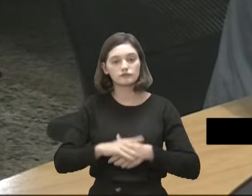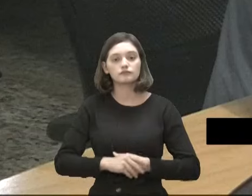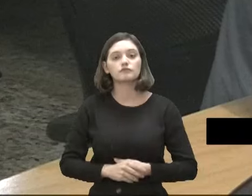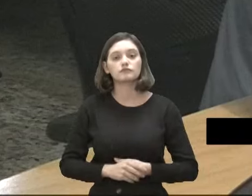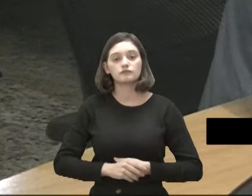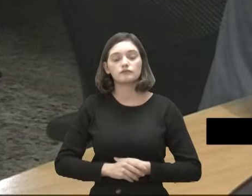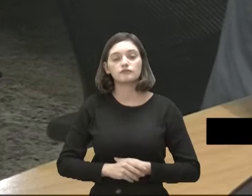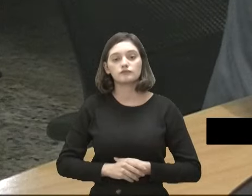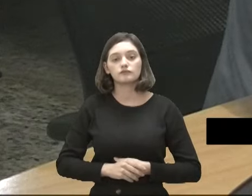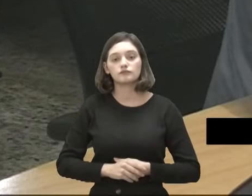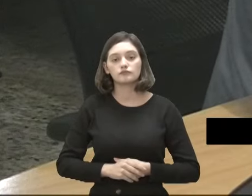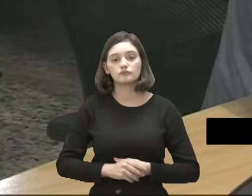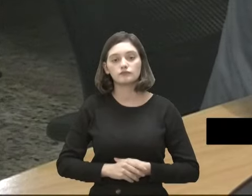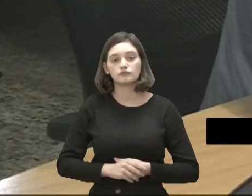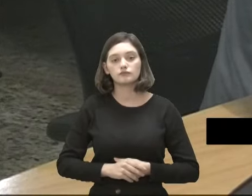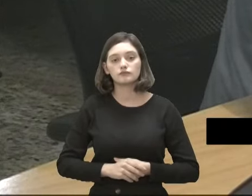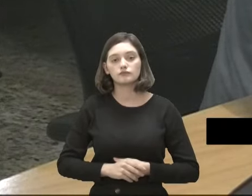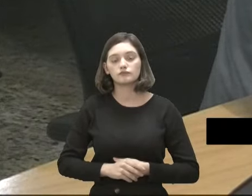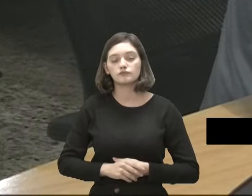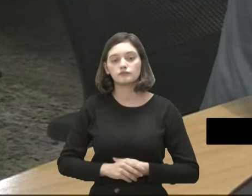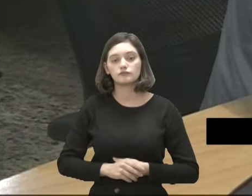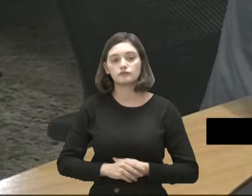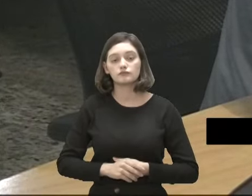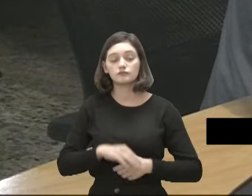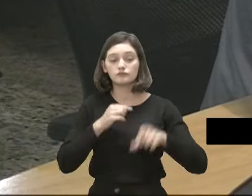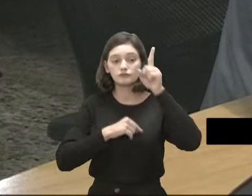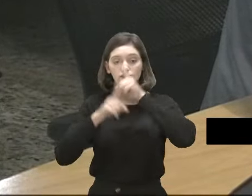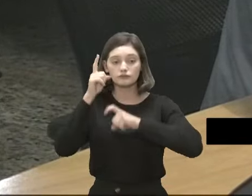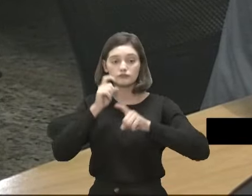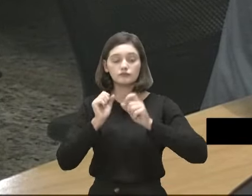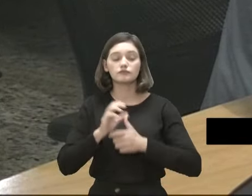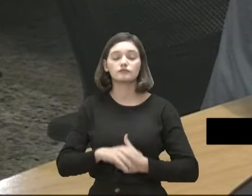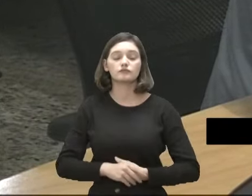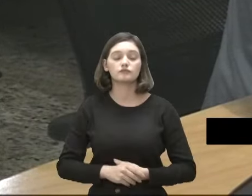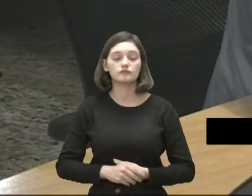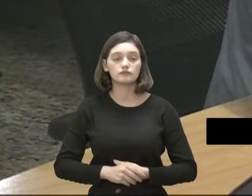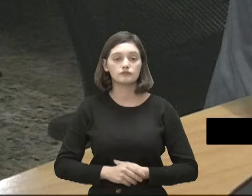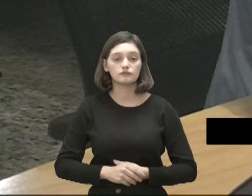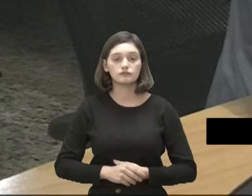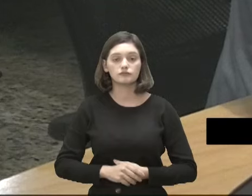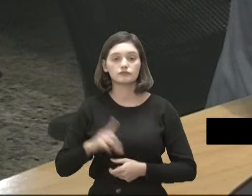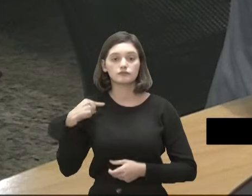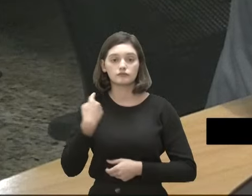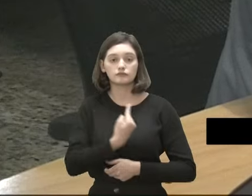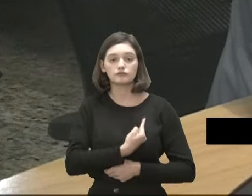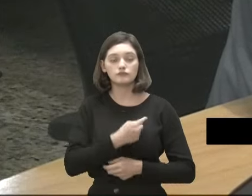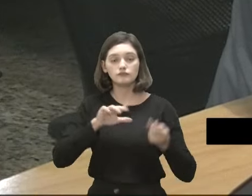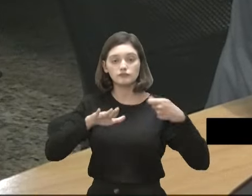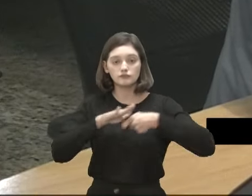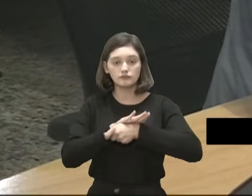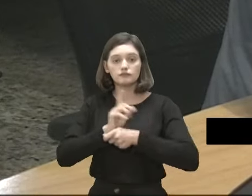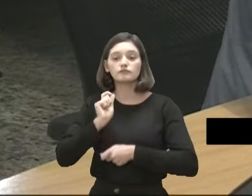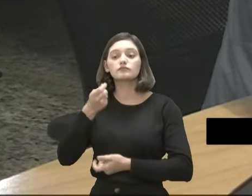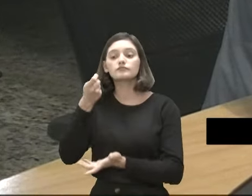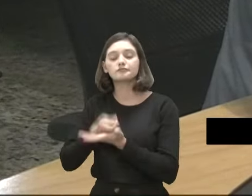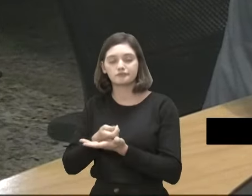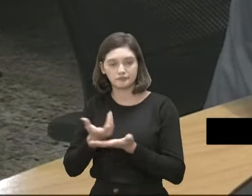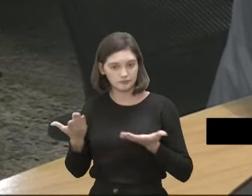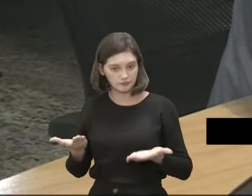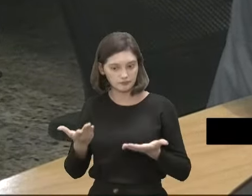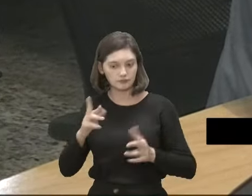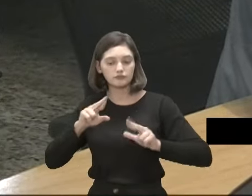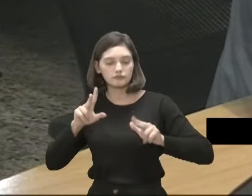me permite, é que a preocupação minha era sempre exatamente essa, o quanto que a gente está arrecadando e quanto a gente está pagando. A gente viu